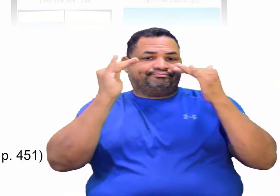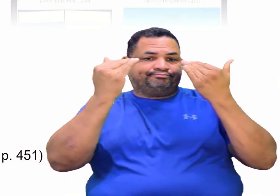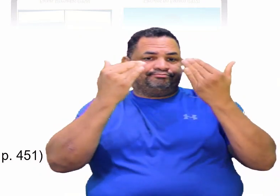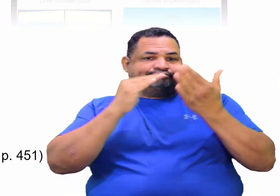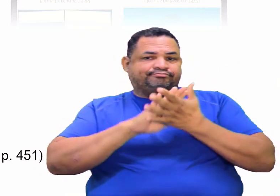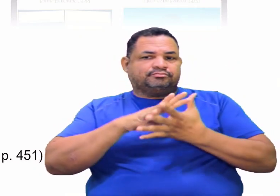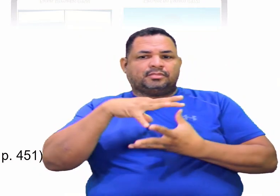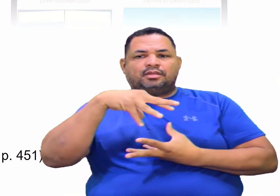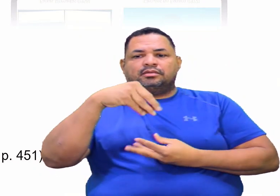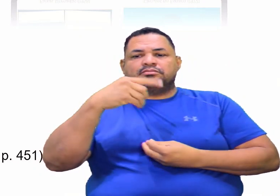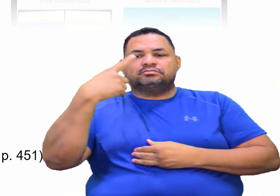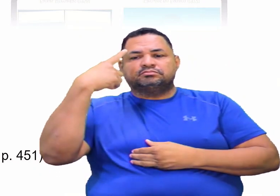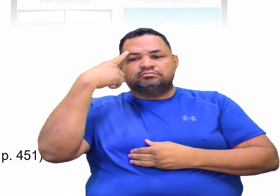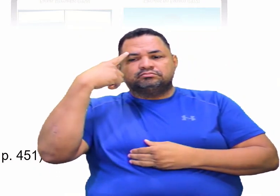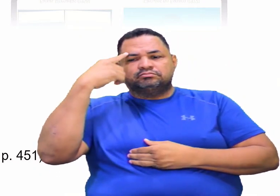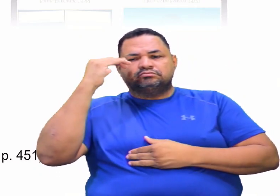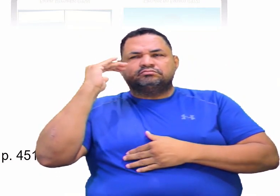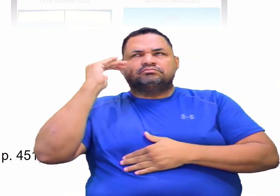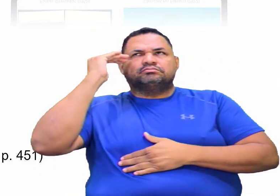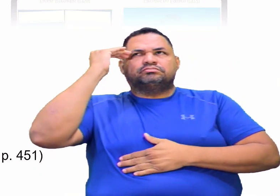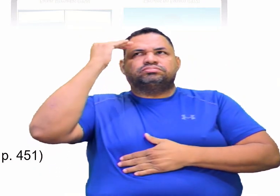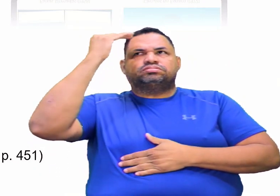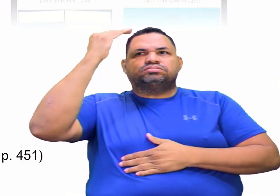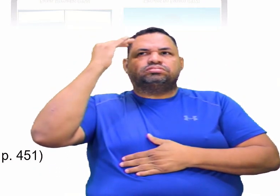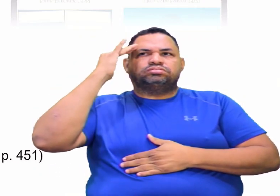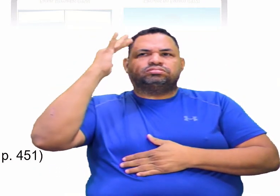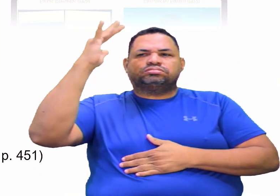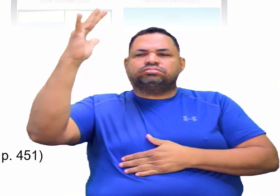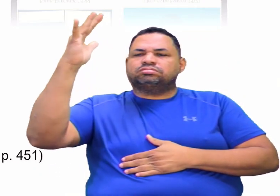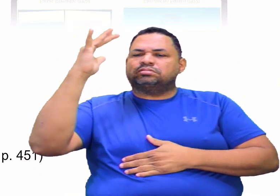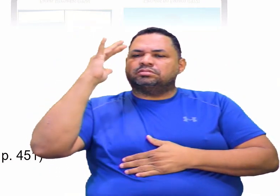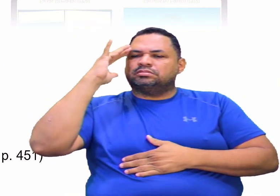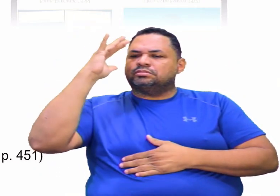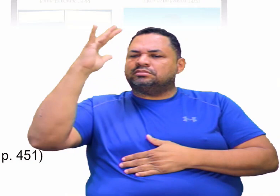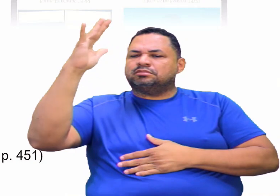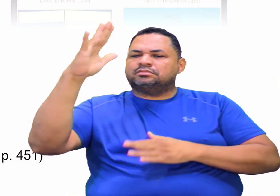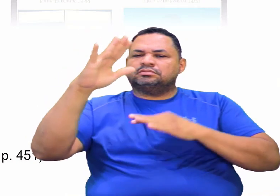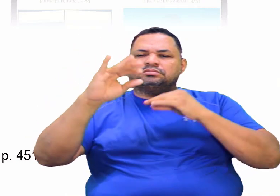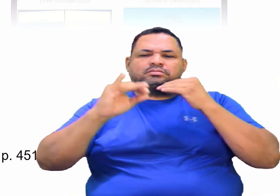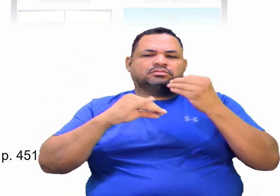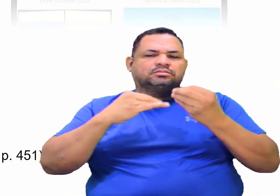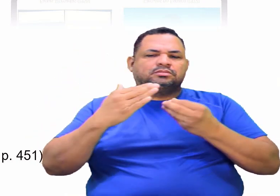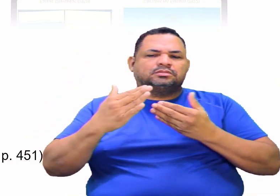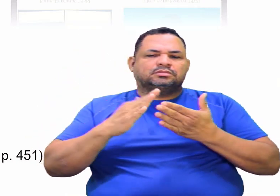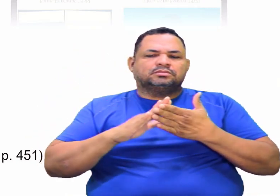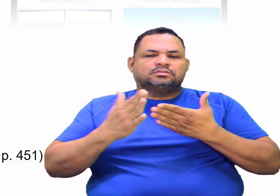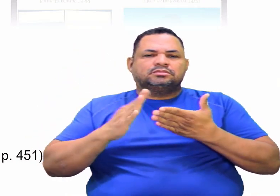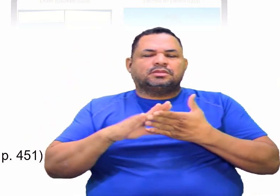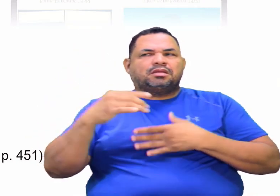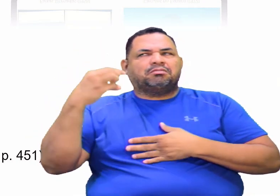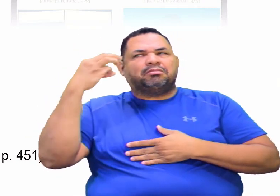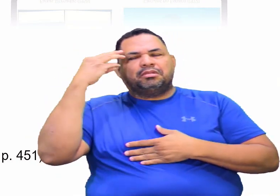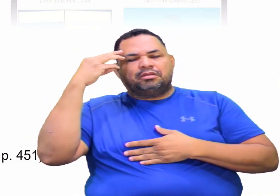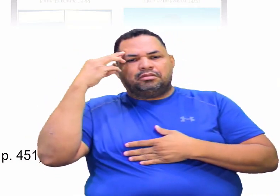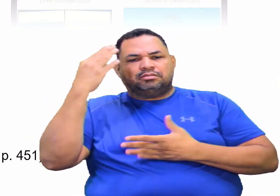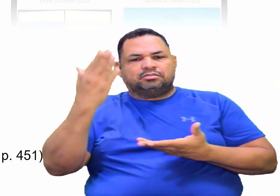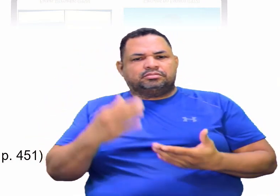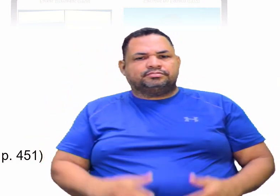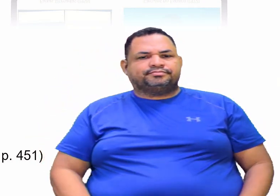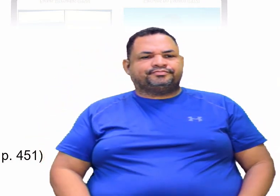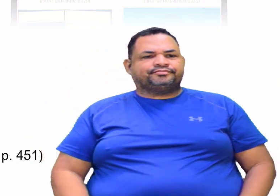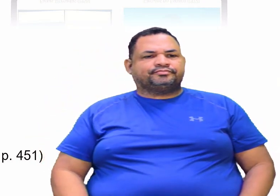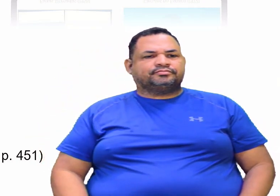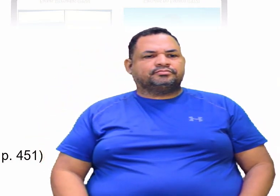a abstração, que são pensamentos profundos, né? São altas elucubrações mentais.